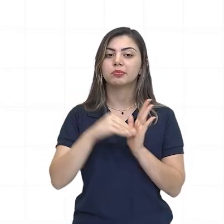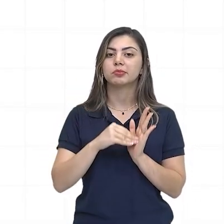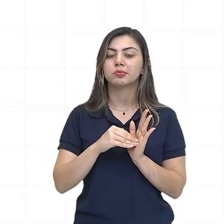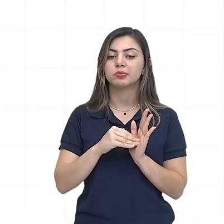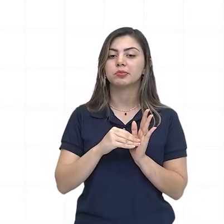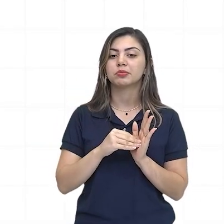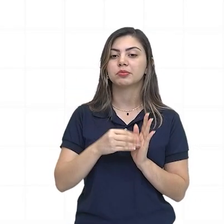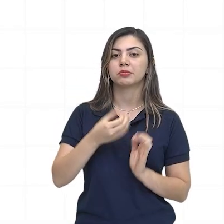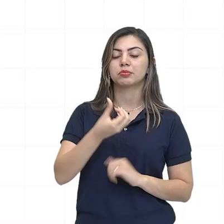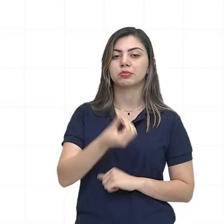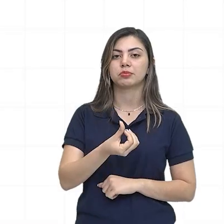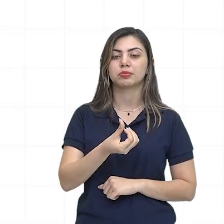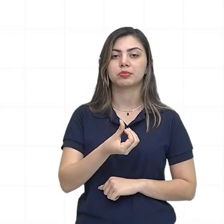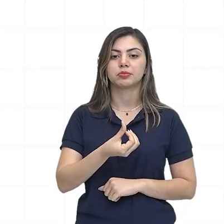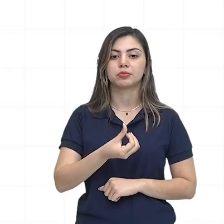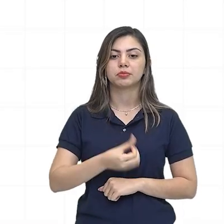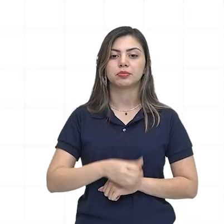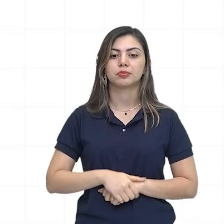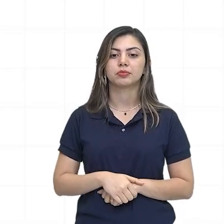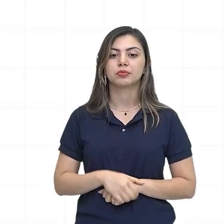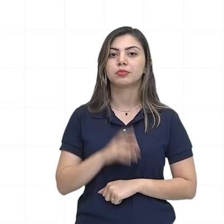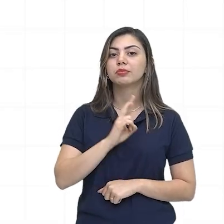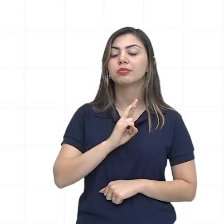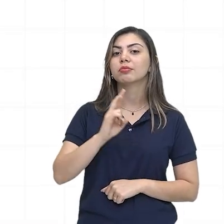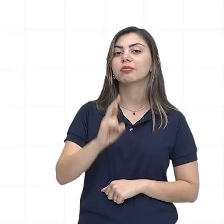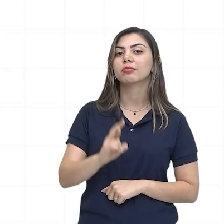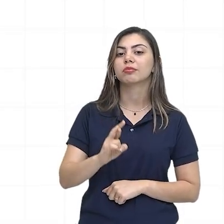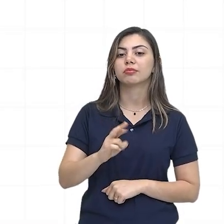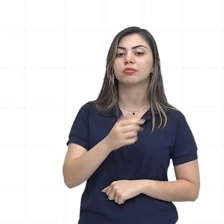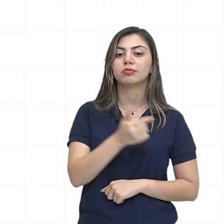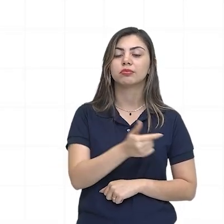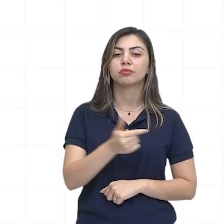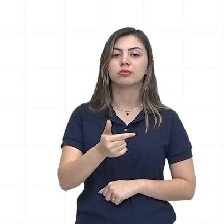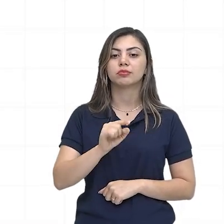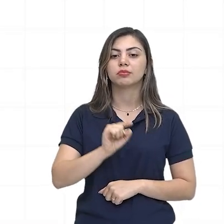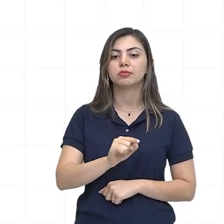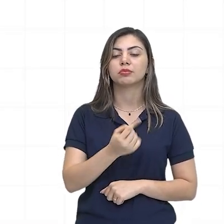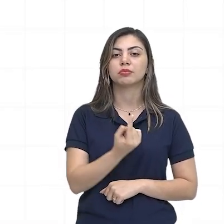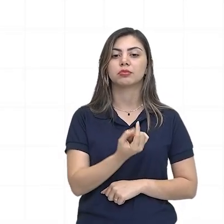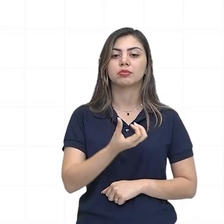que é 6. Isso aqui é igual a